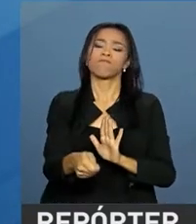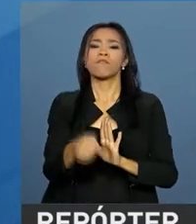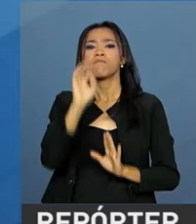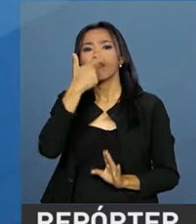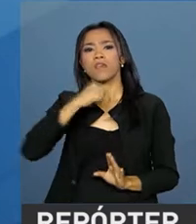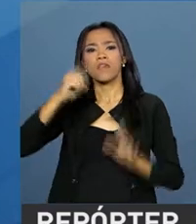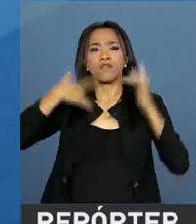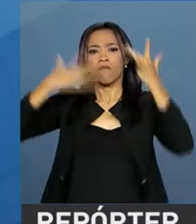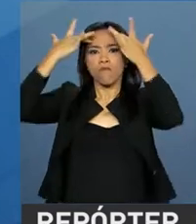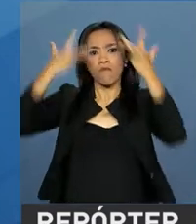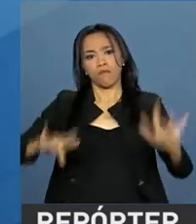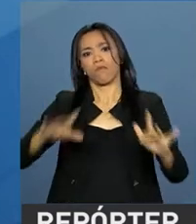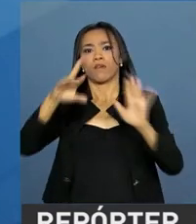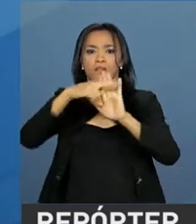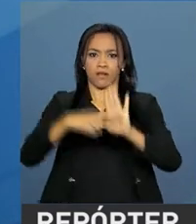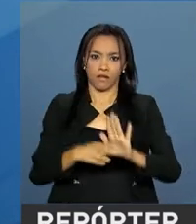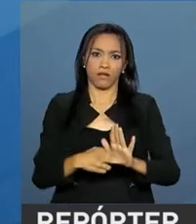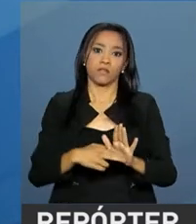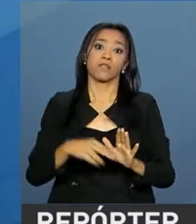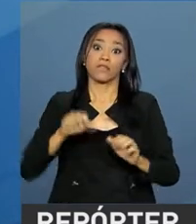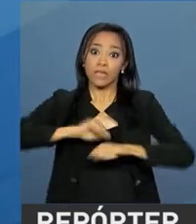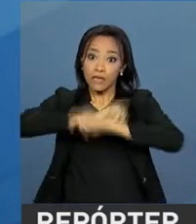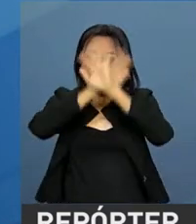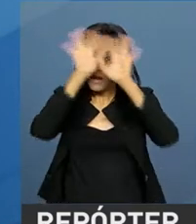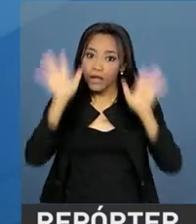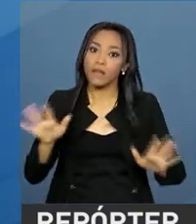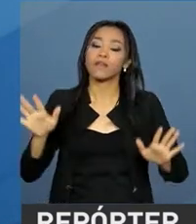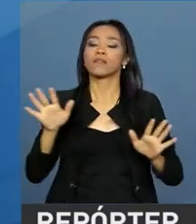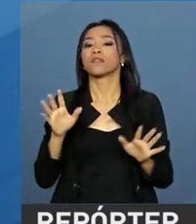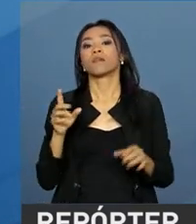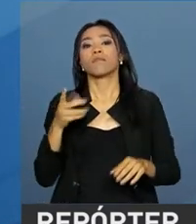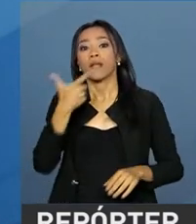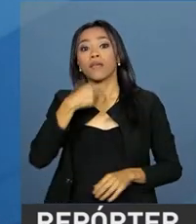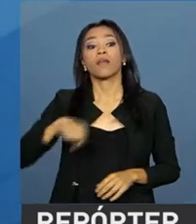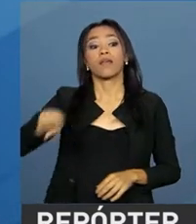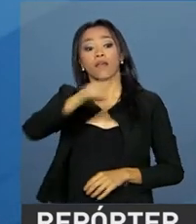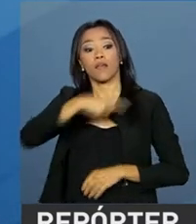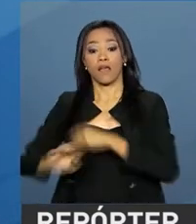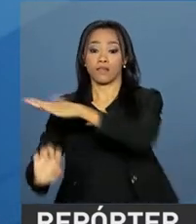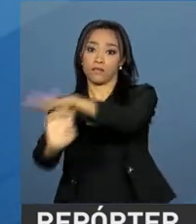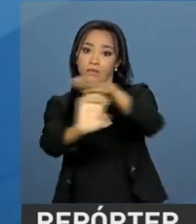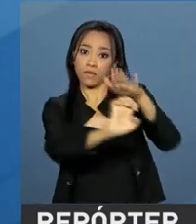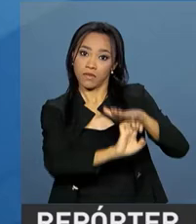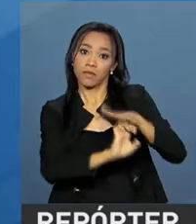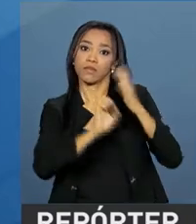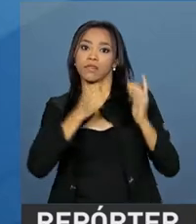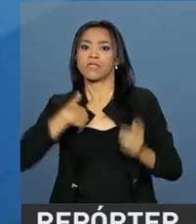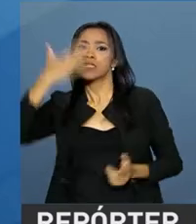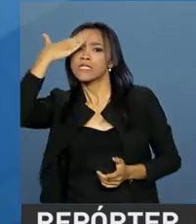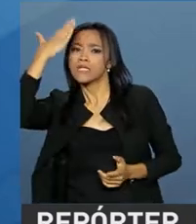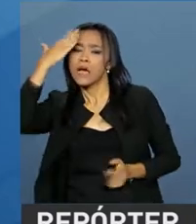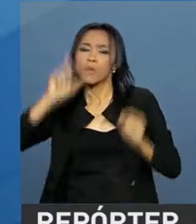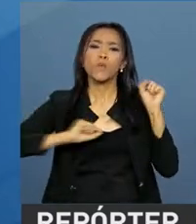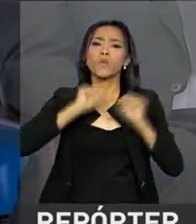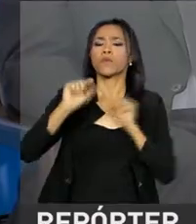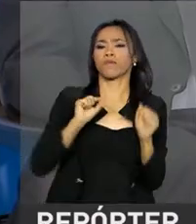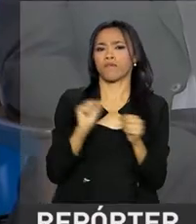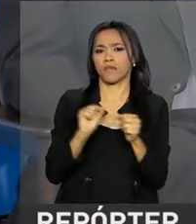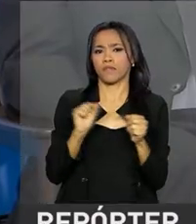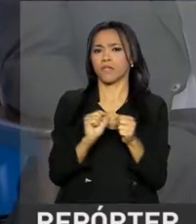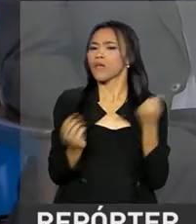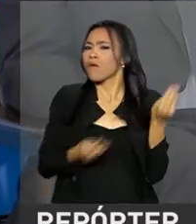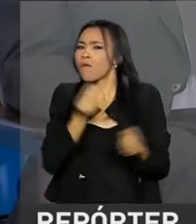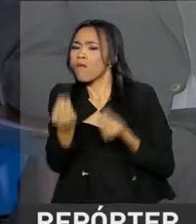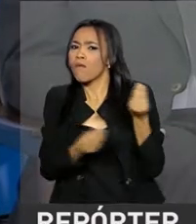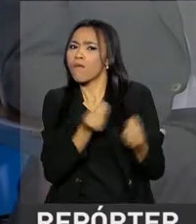de procedimento para que também o empresário ele saiba exatamente o que ele tem que fazer de que